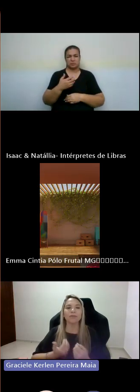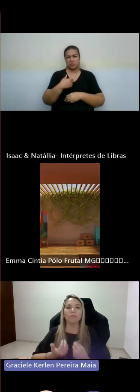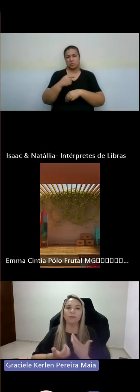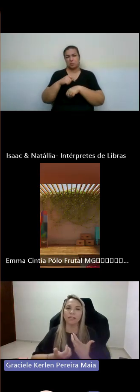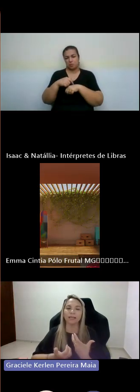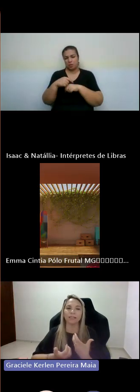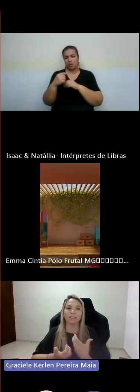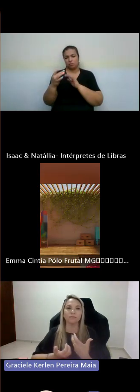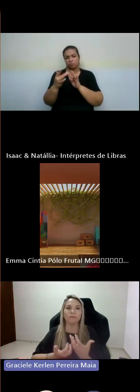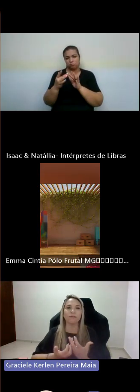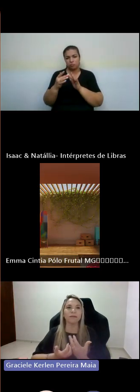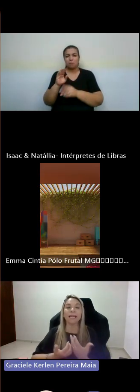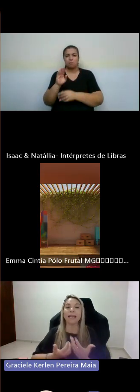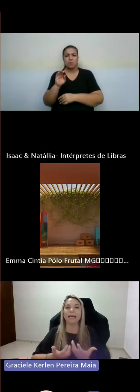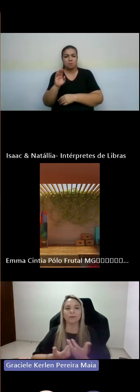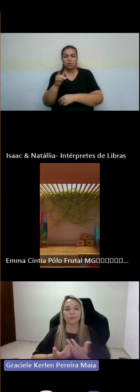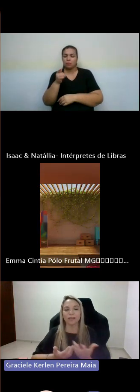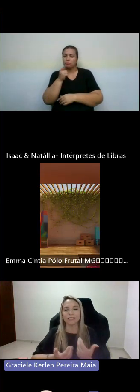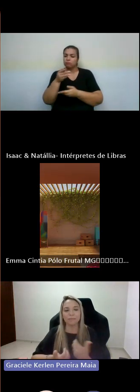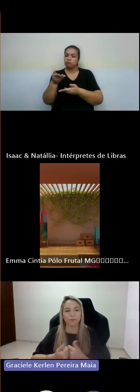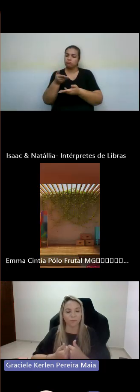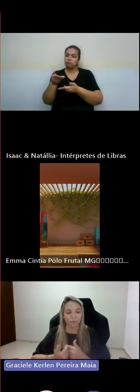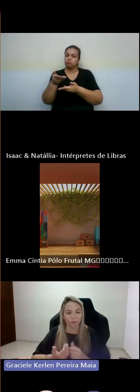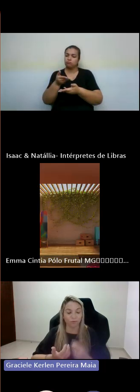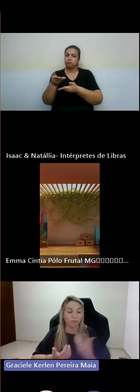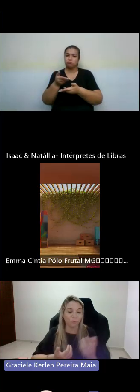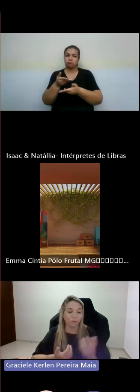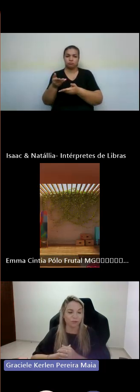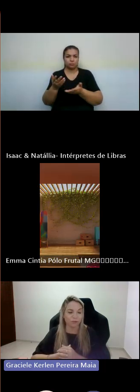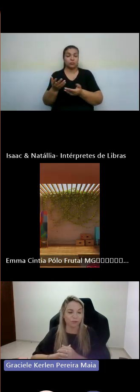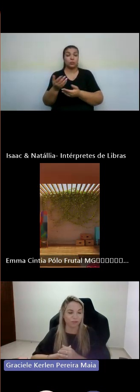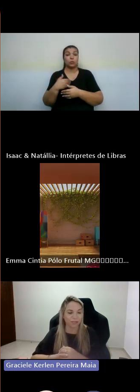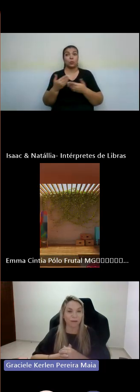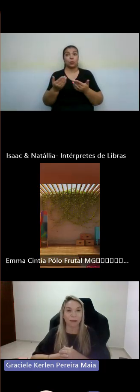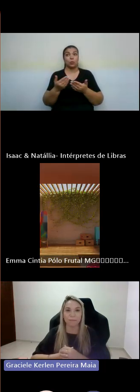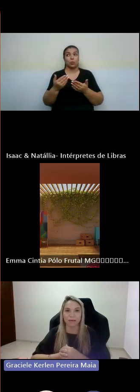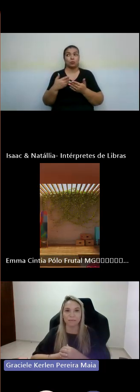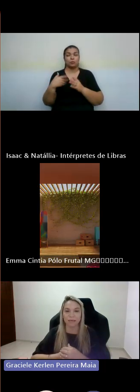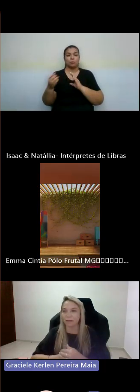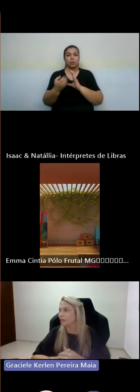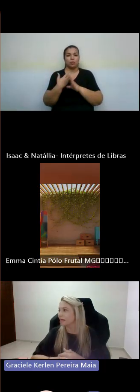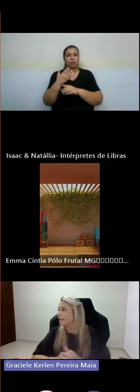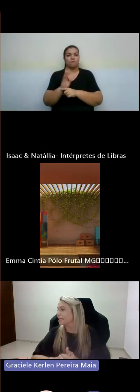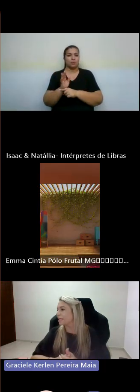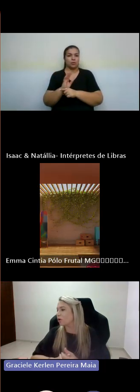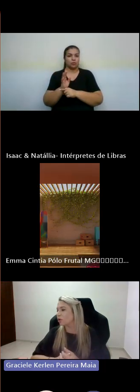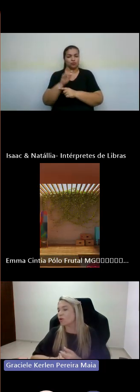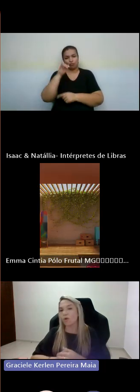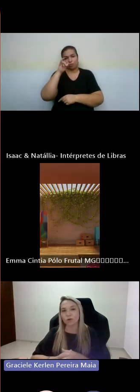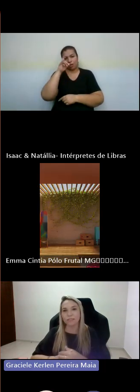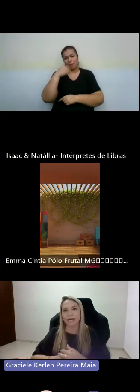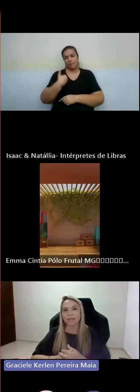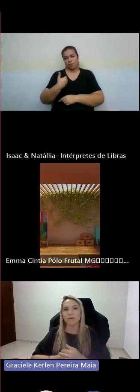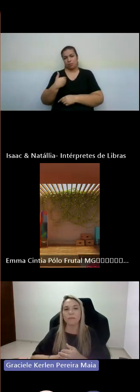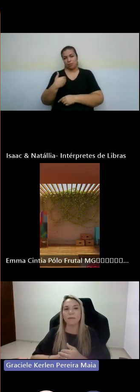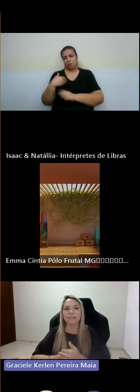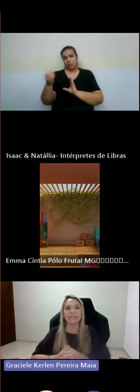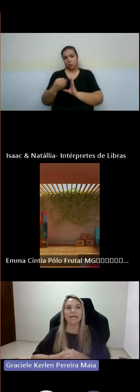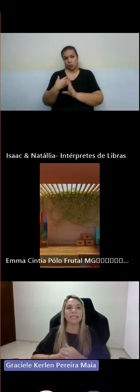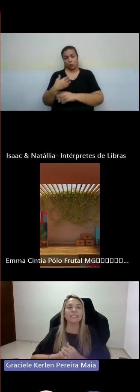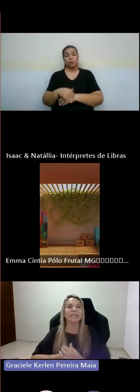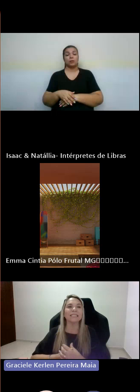Ele se comunica de uma forma que ela acha. Hoje eu vi um vídeo no Instagram de uma amiga minha que colocou no Instagram